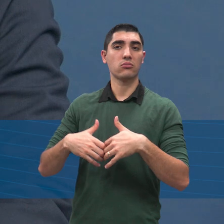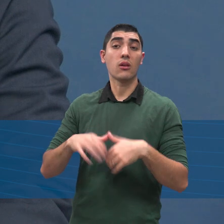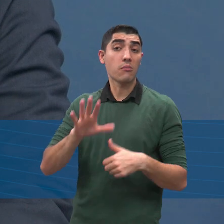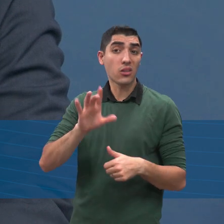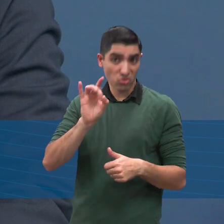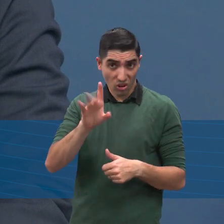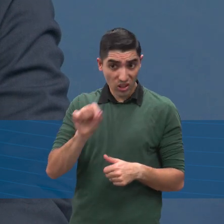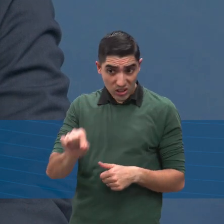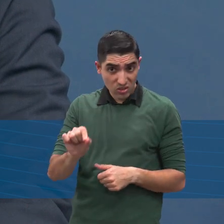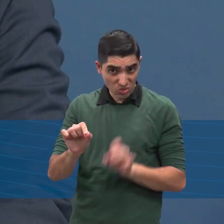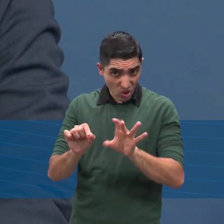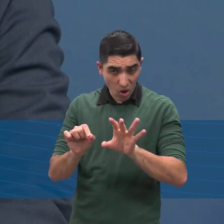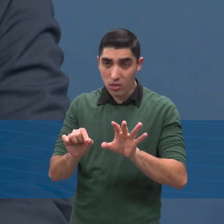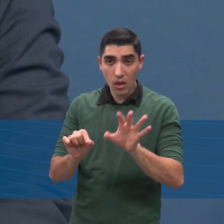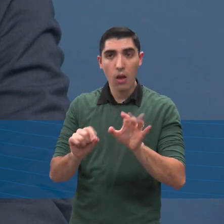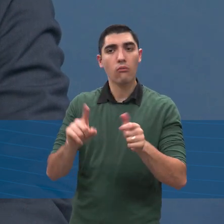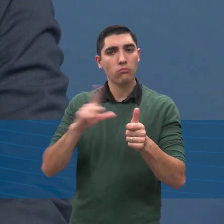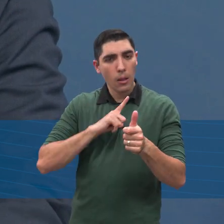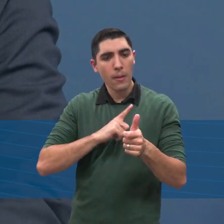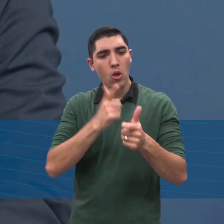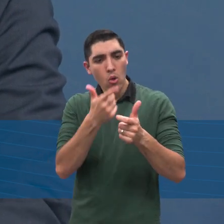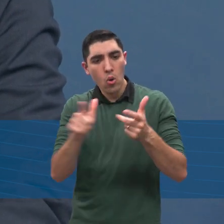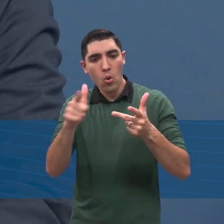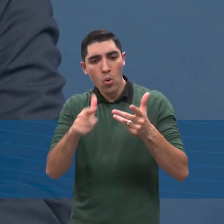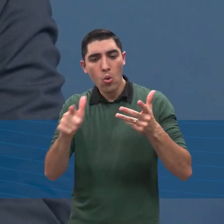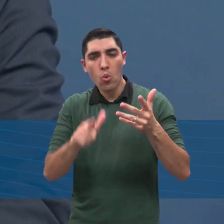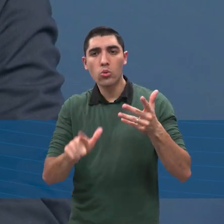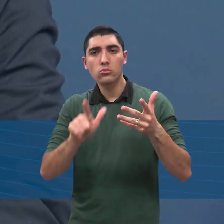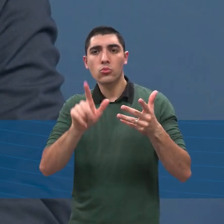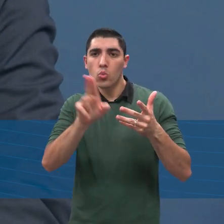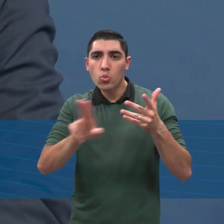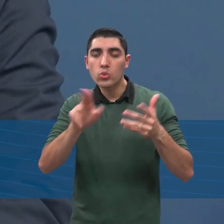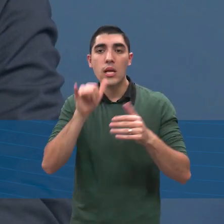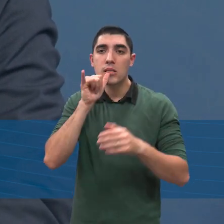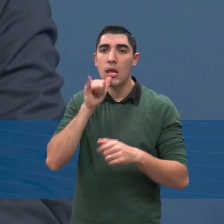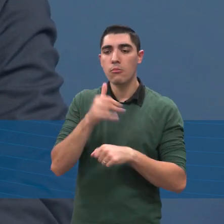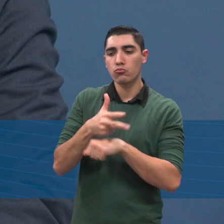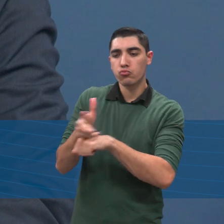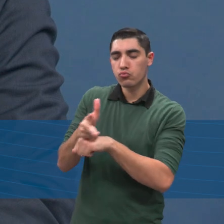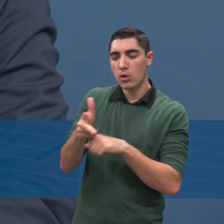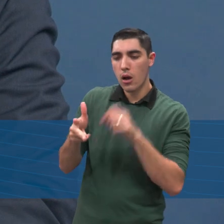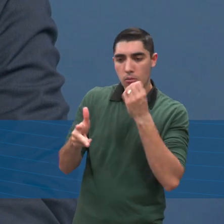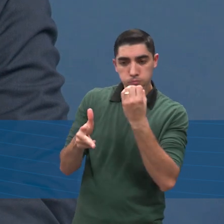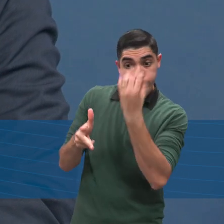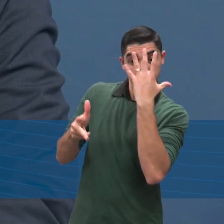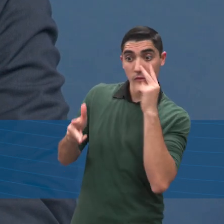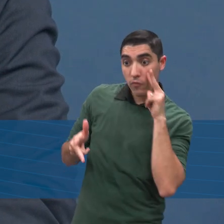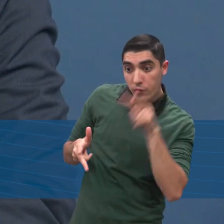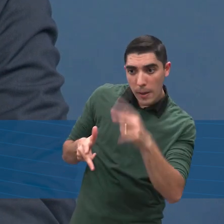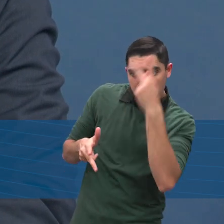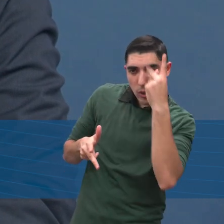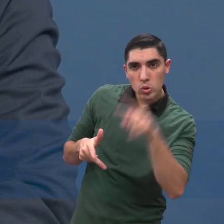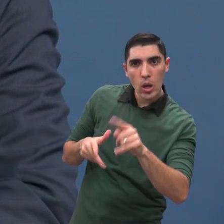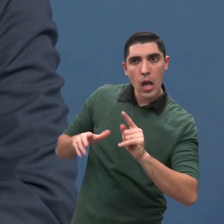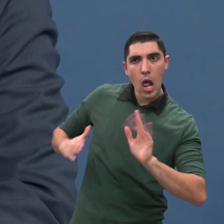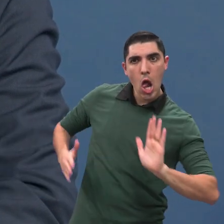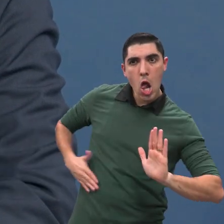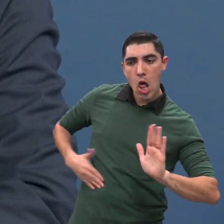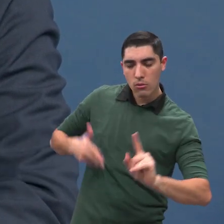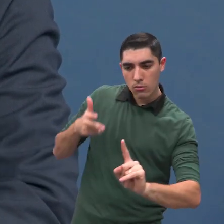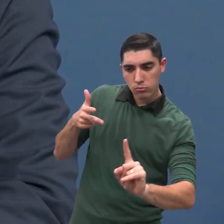inúmeras funções. Né? Então, o reconhecimento facial, essas coisas, essas tecnologias têm que